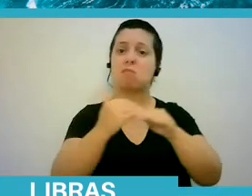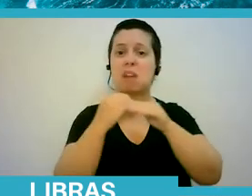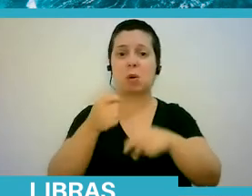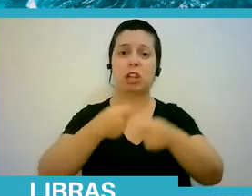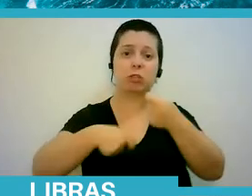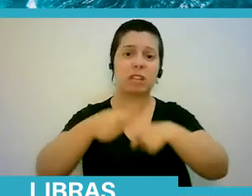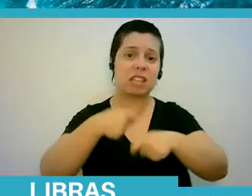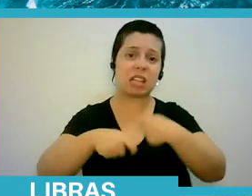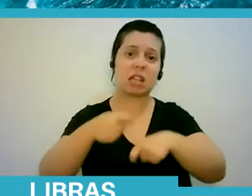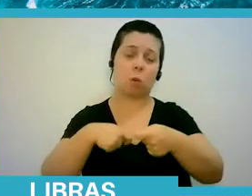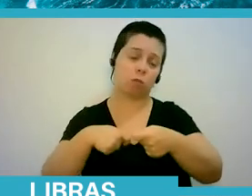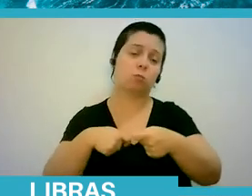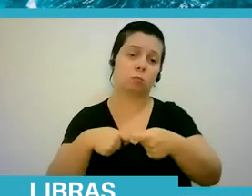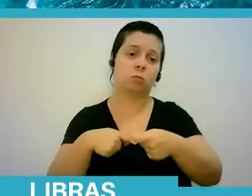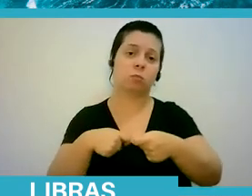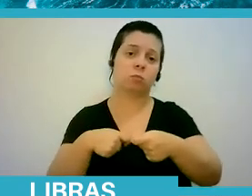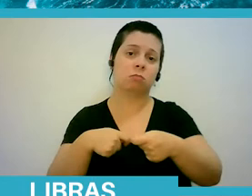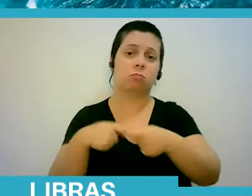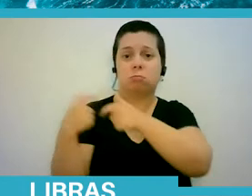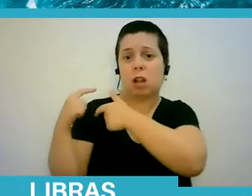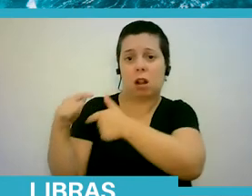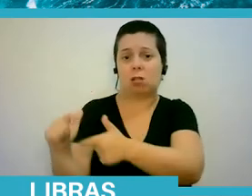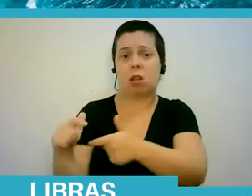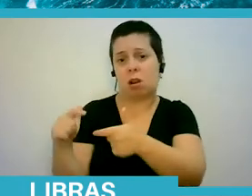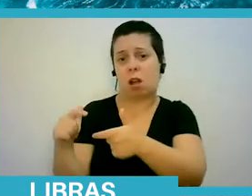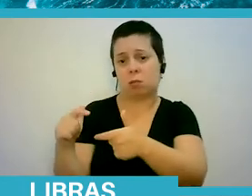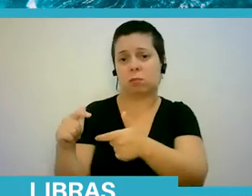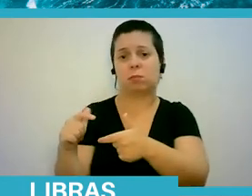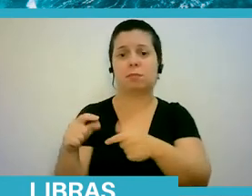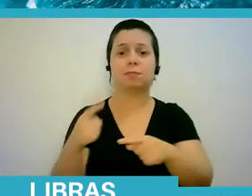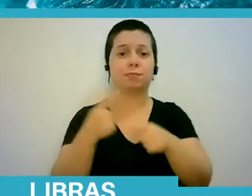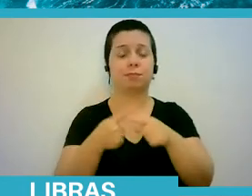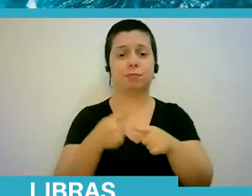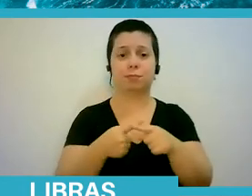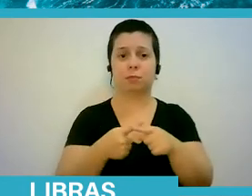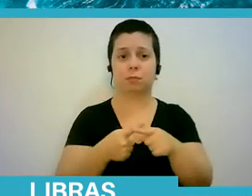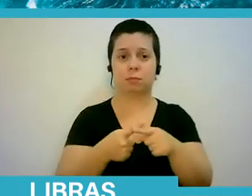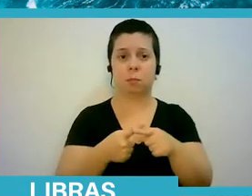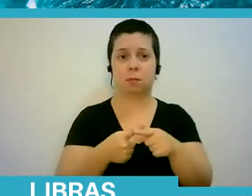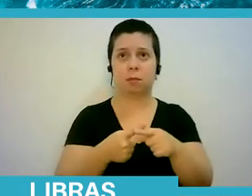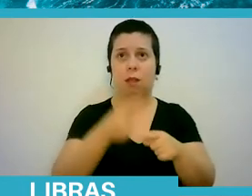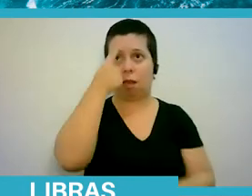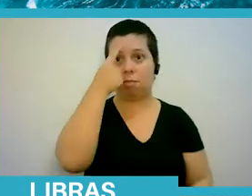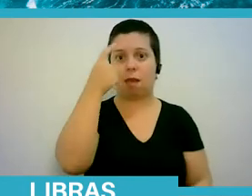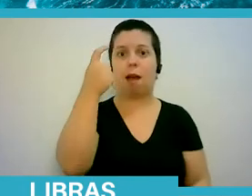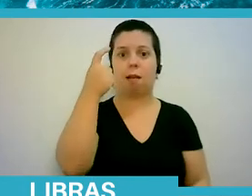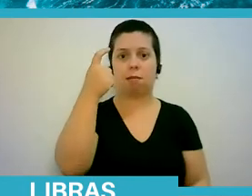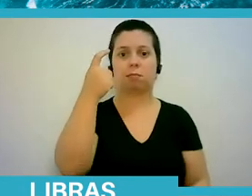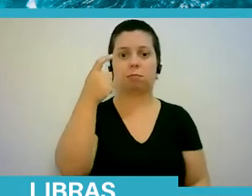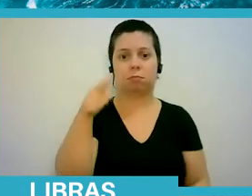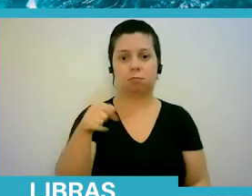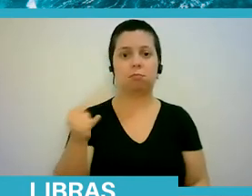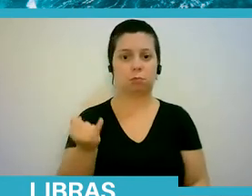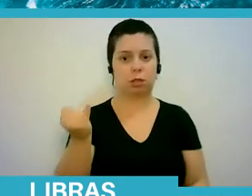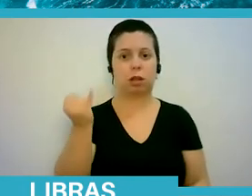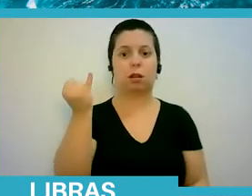da administração tradicional, que, no geral, você procura conceber uma ideia. Tá? Então, isso é importante, que você